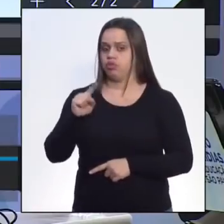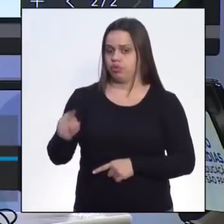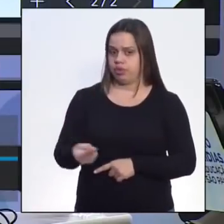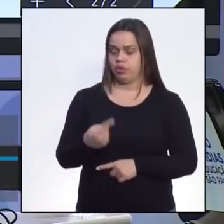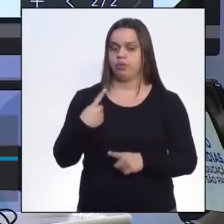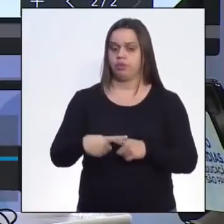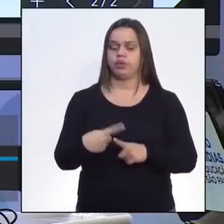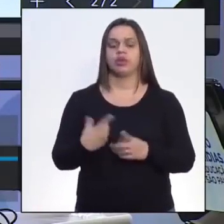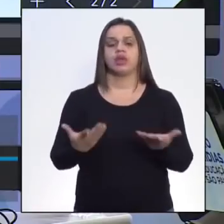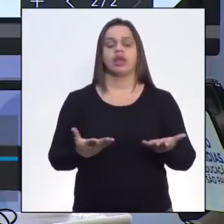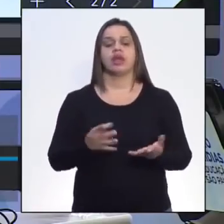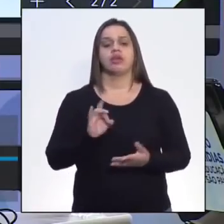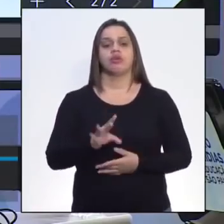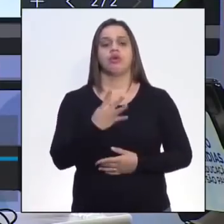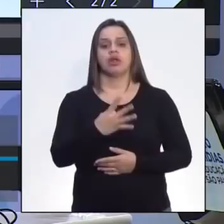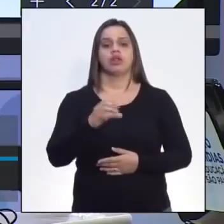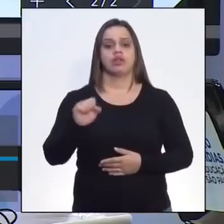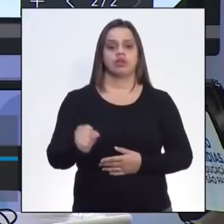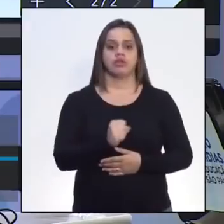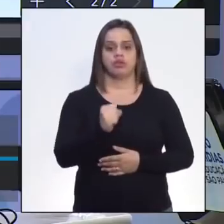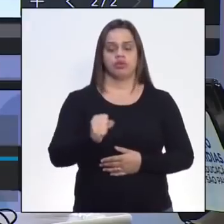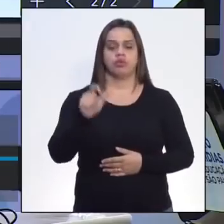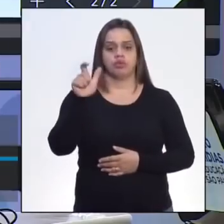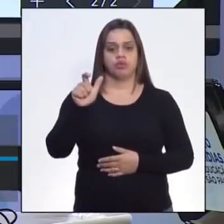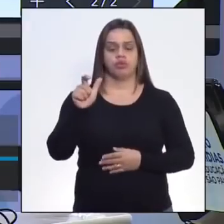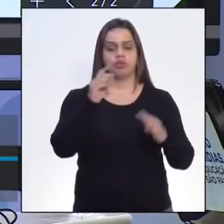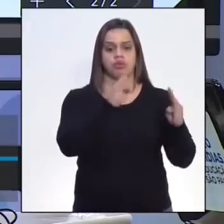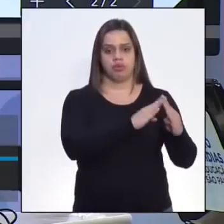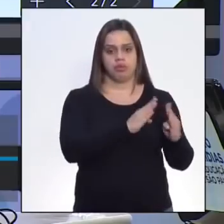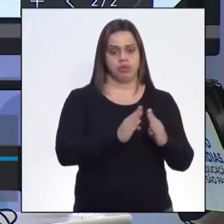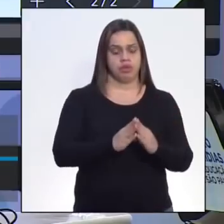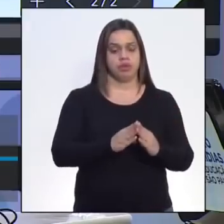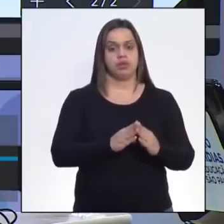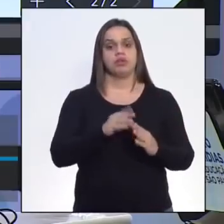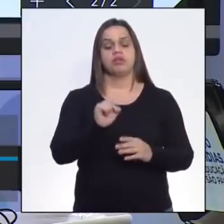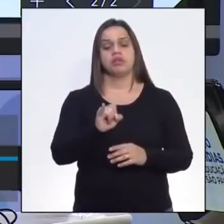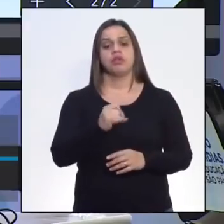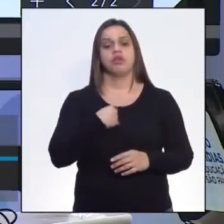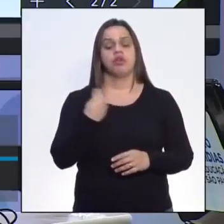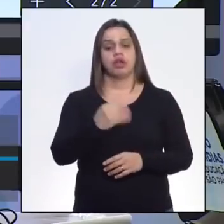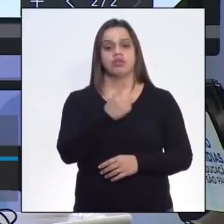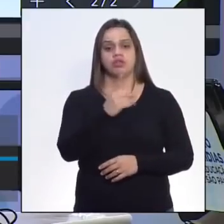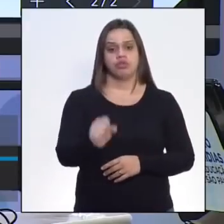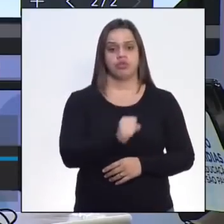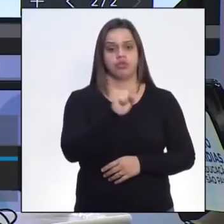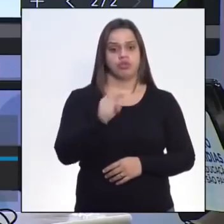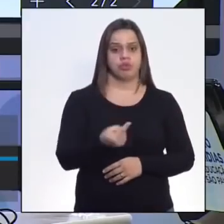apenas 48 habitantes. Se eu coloco 18.000, eu já tenho aí